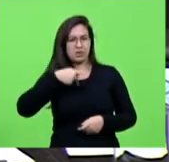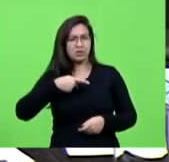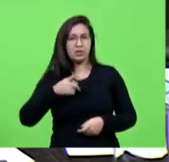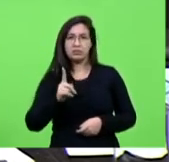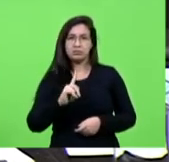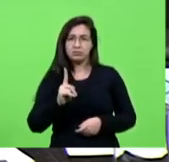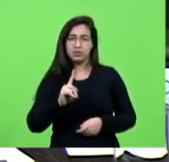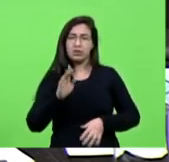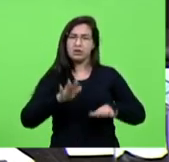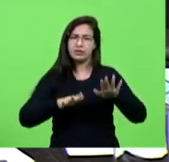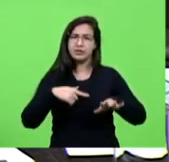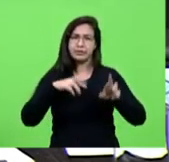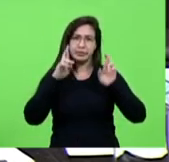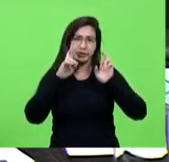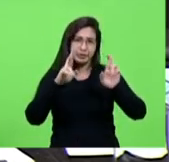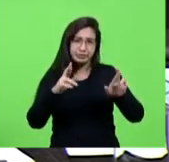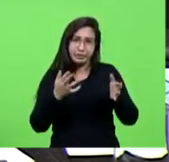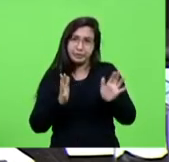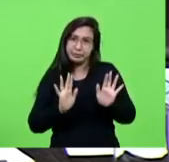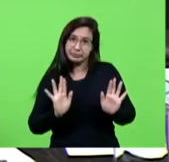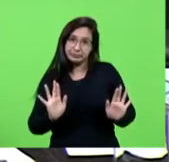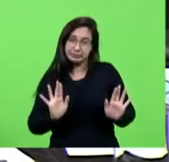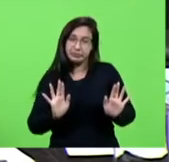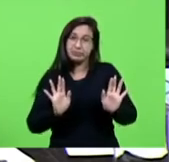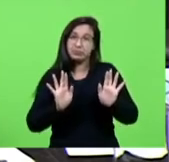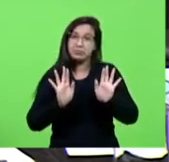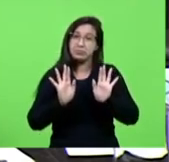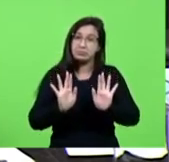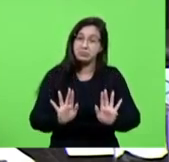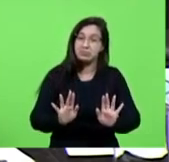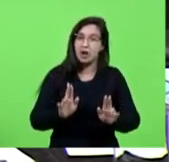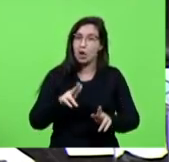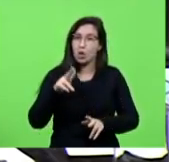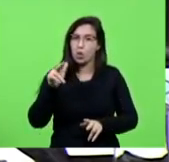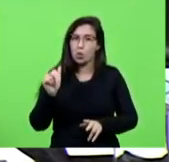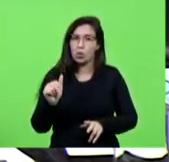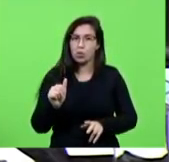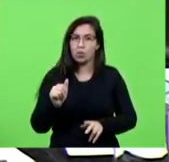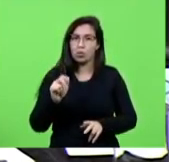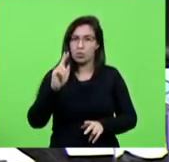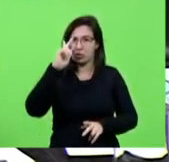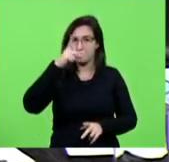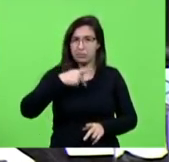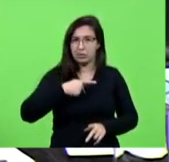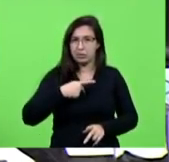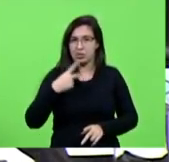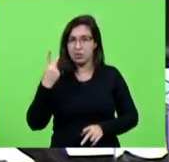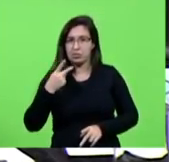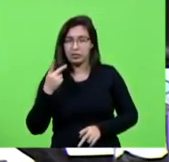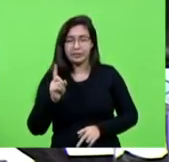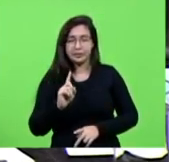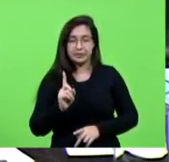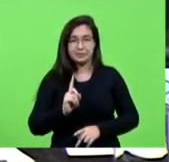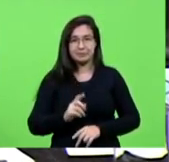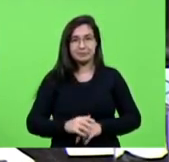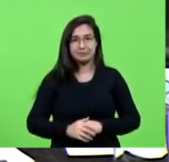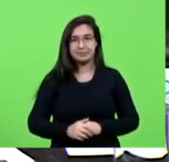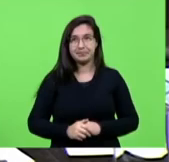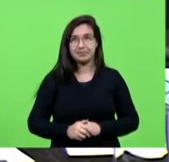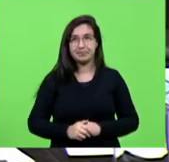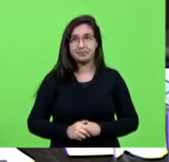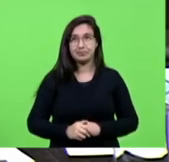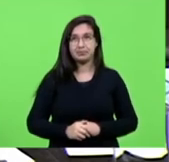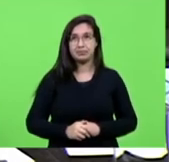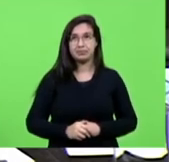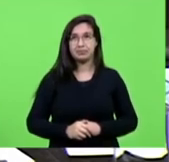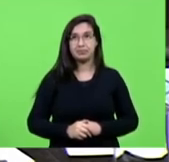não respeitar certos temas, mas jamais pessoalizo qualquer questão política. E não